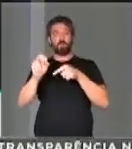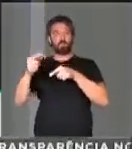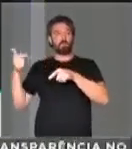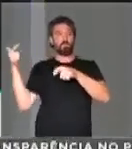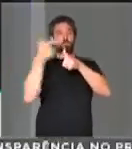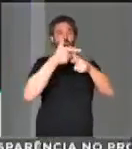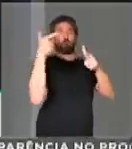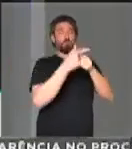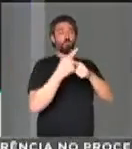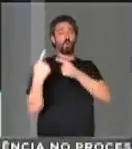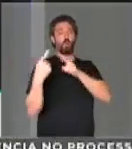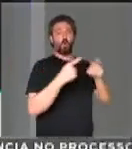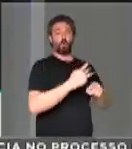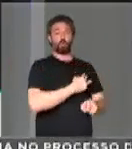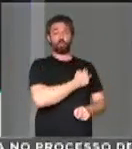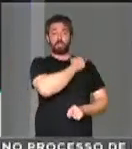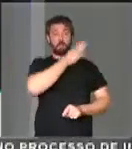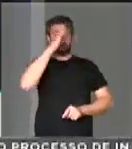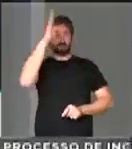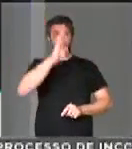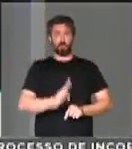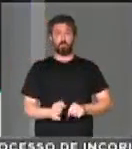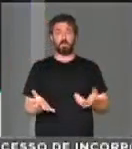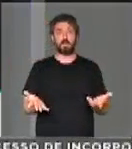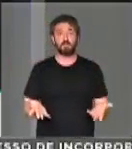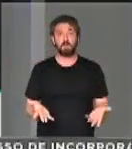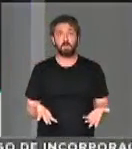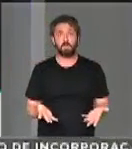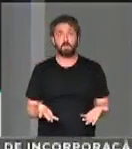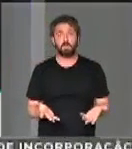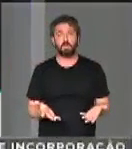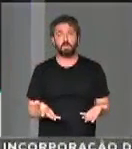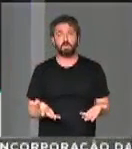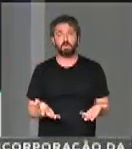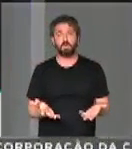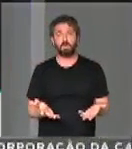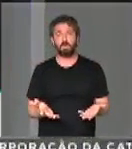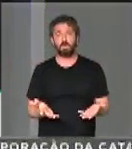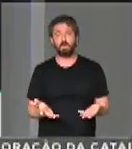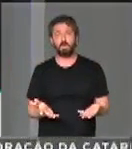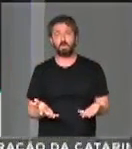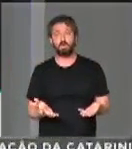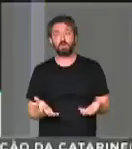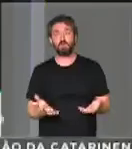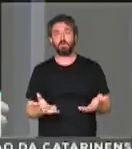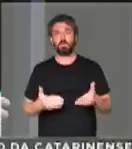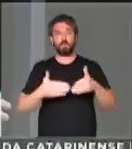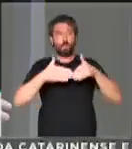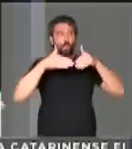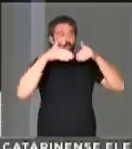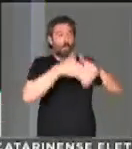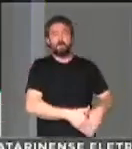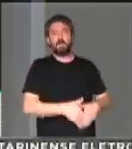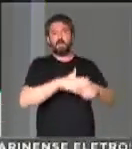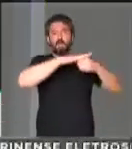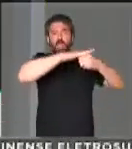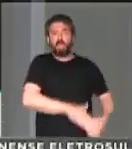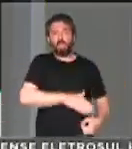aos mais altos oficiais do Exército Brasileiro. Uma humilhação pública.